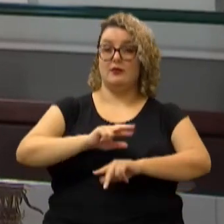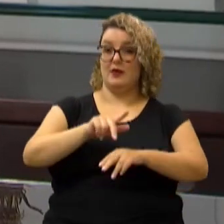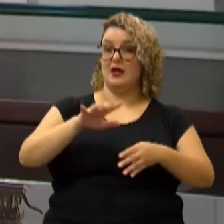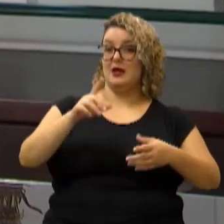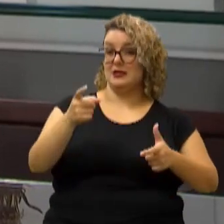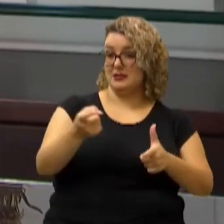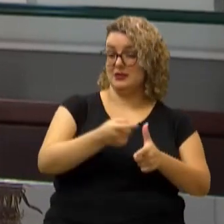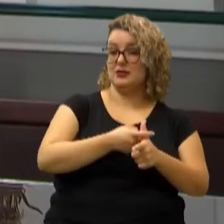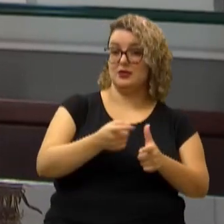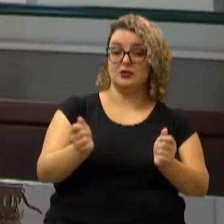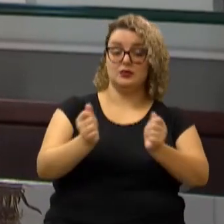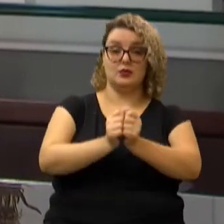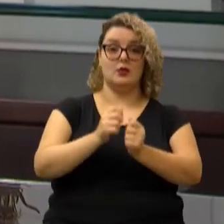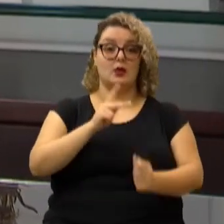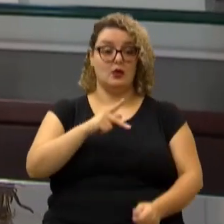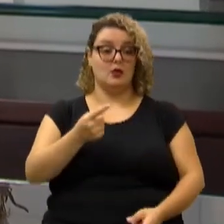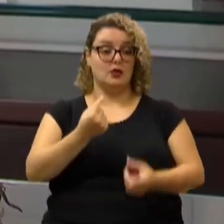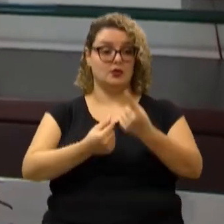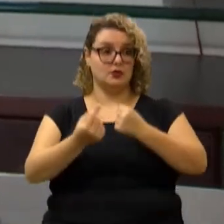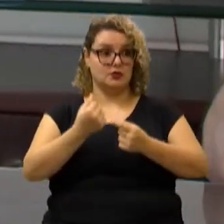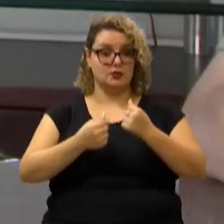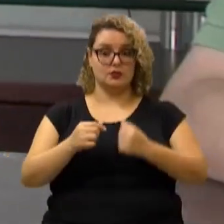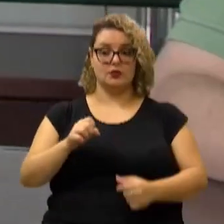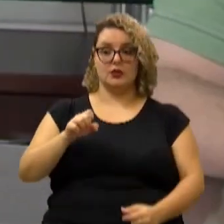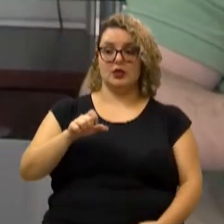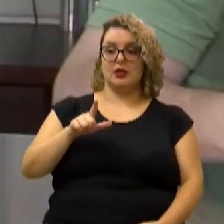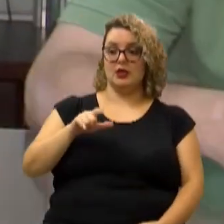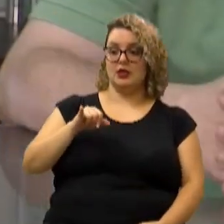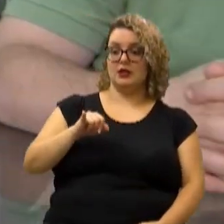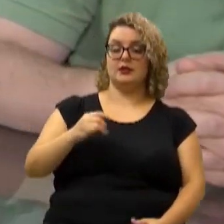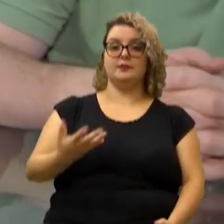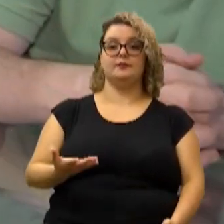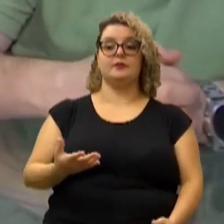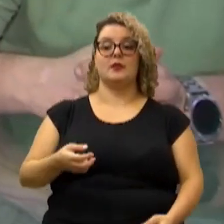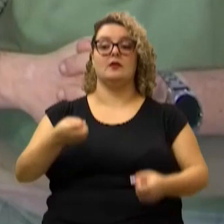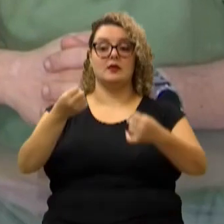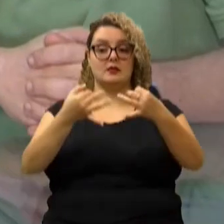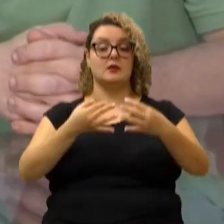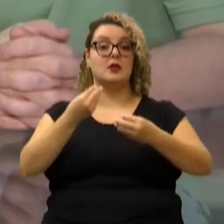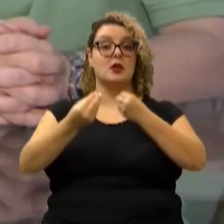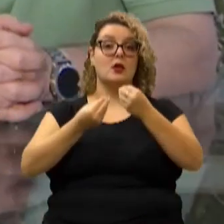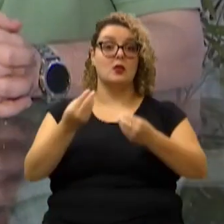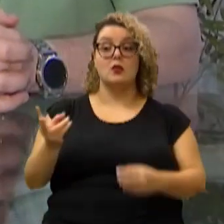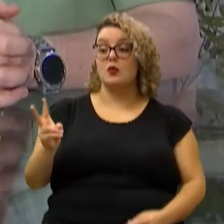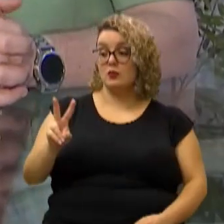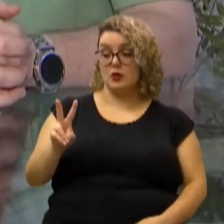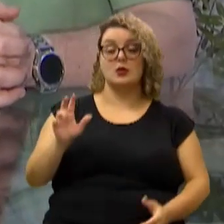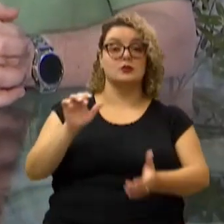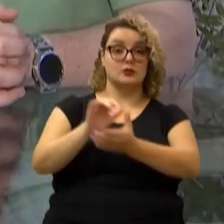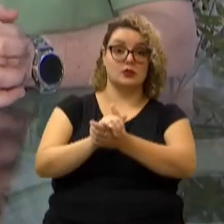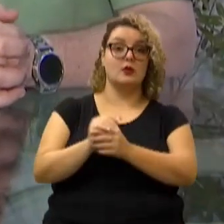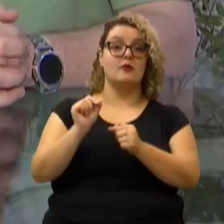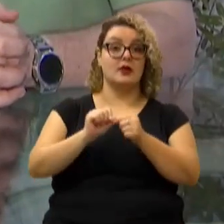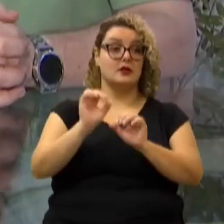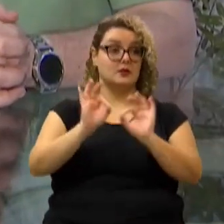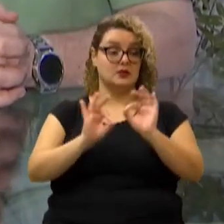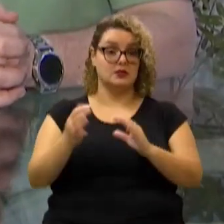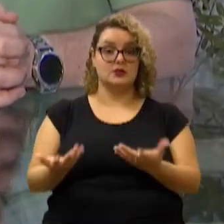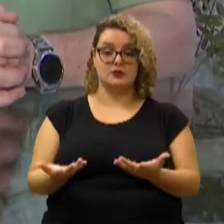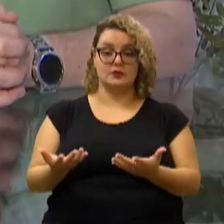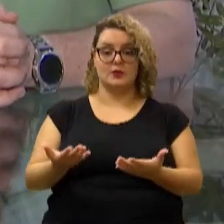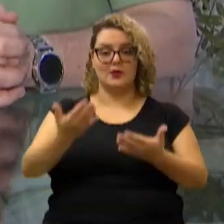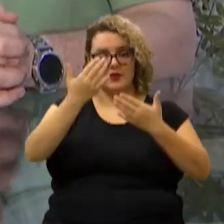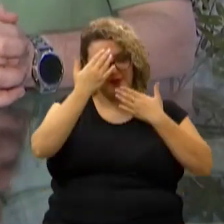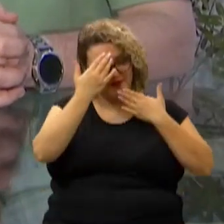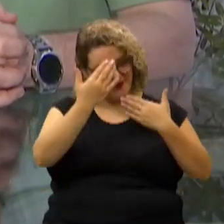afogada em dívidas eu estou aqui com o professor de finanças Eli Boruchovicius que vai nos explicar como esses casais fazem para se